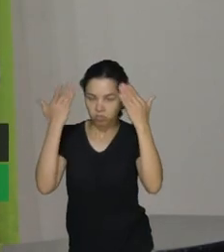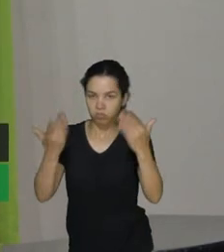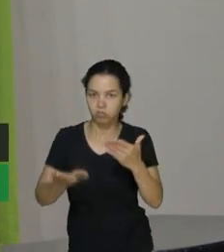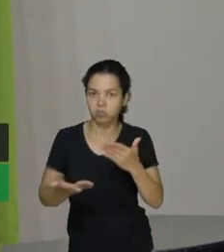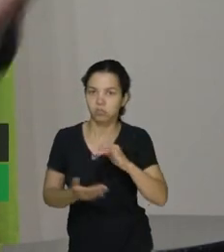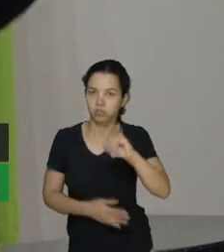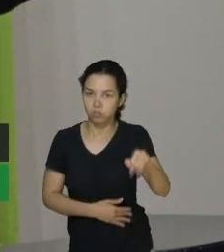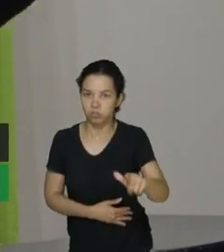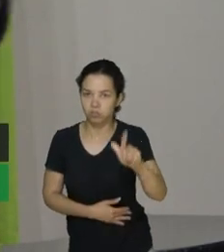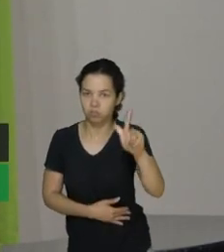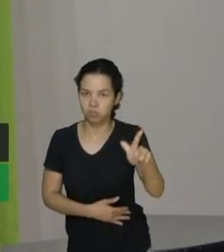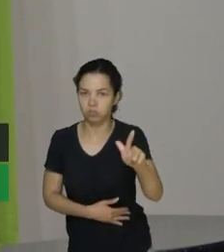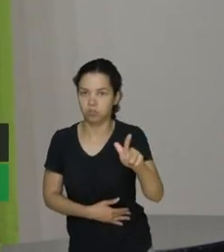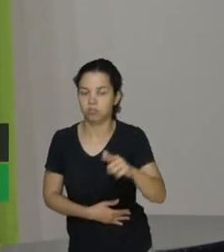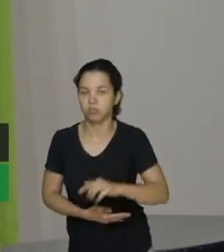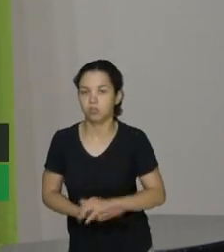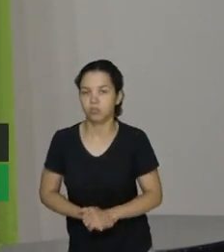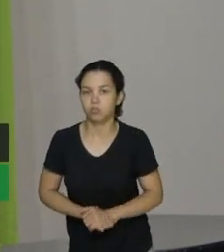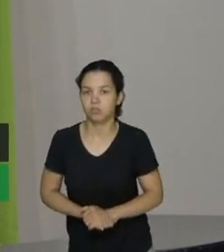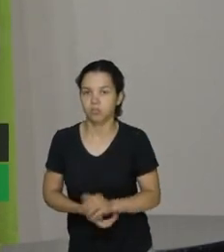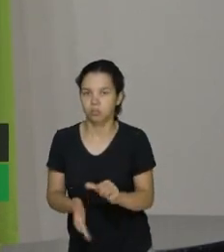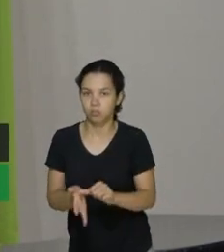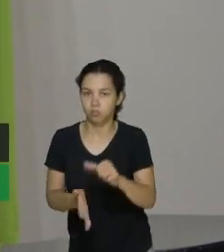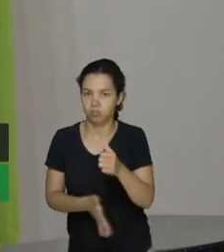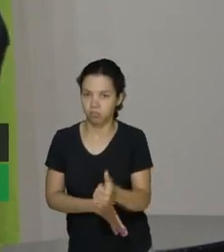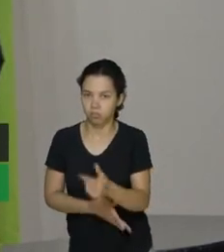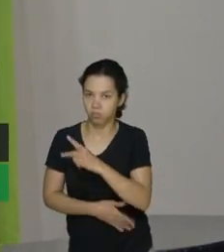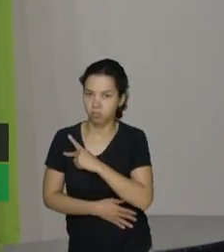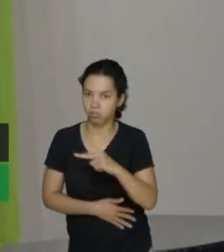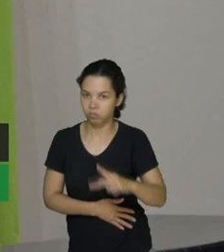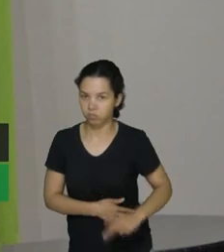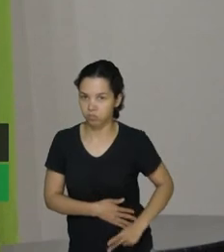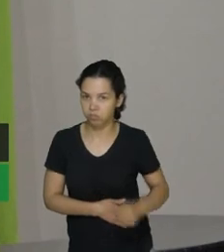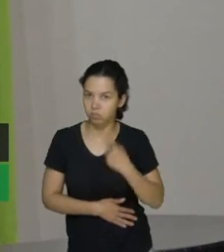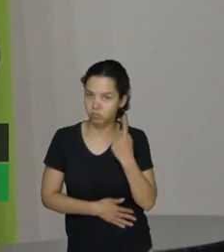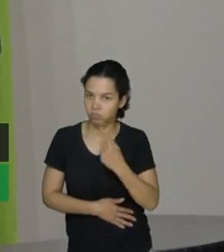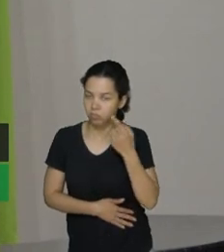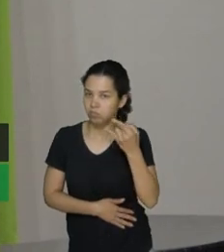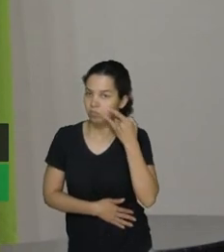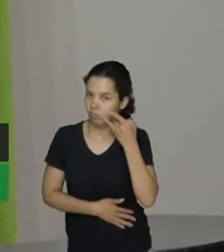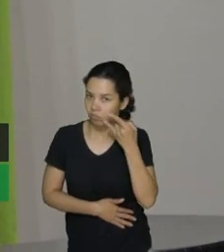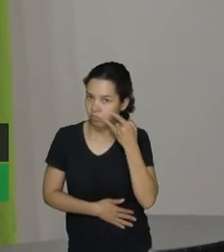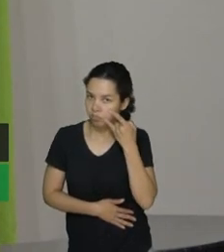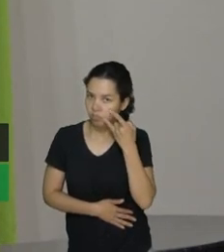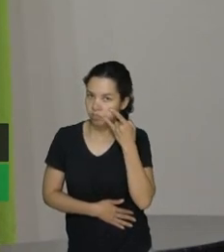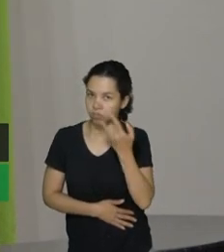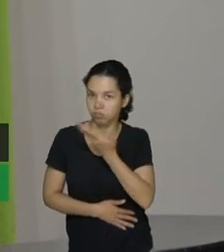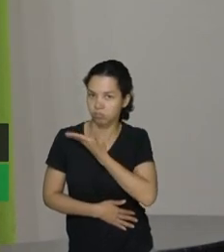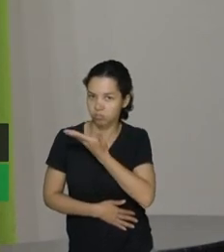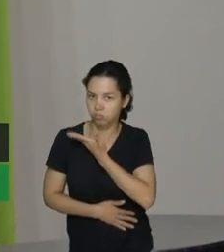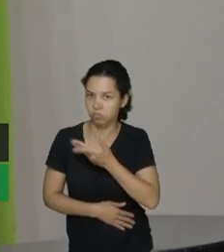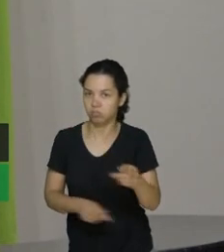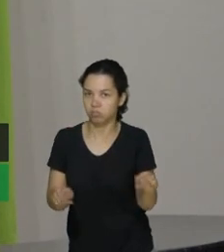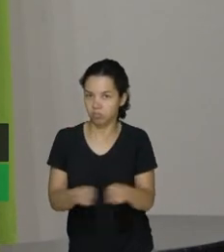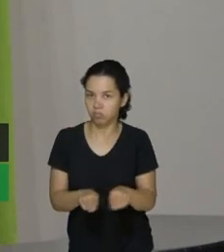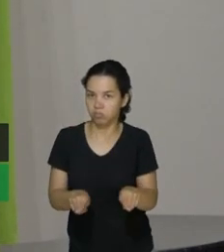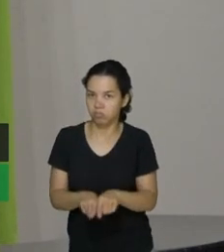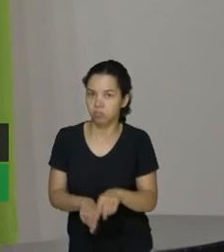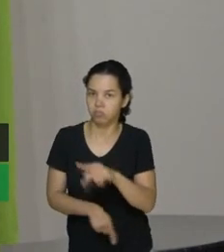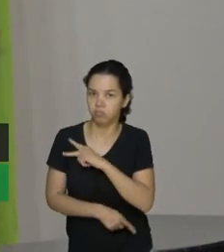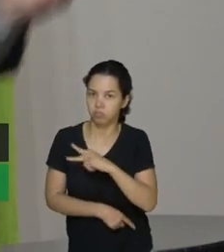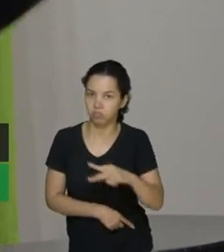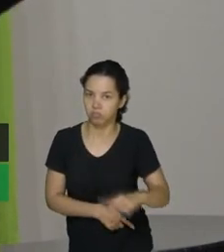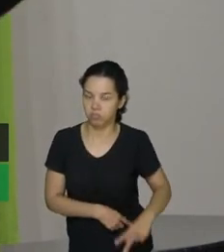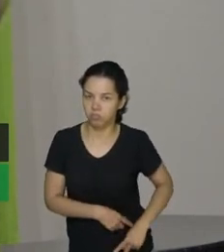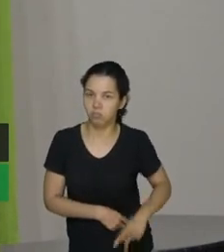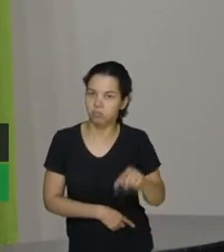Júlio Garcia, nosso primeiro presidente, do deputado Mauro de Nadal, grande amigo e presidente desta